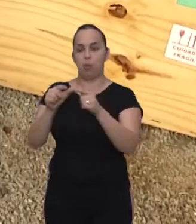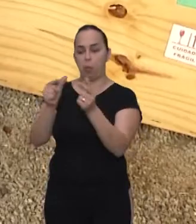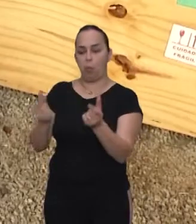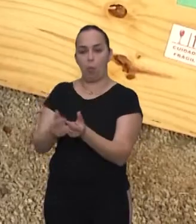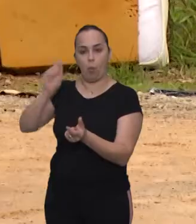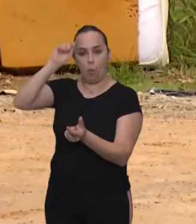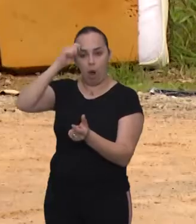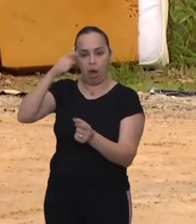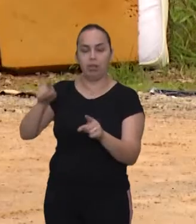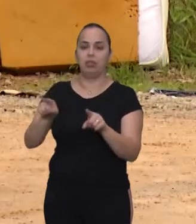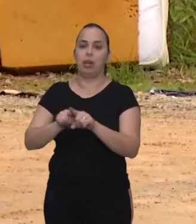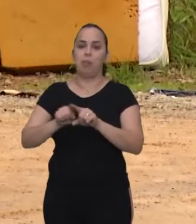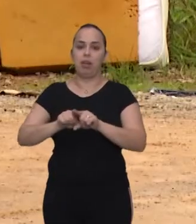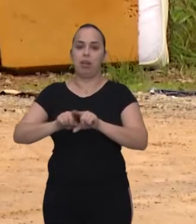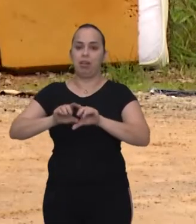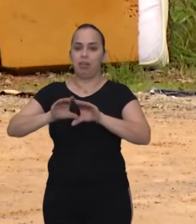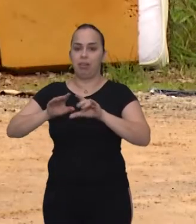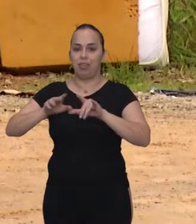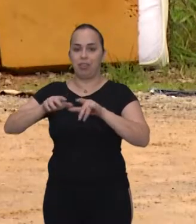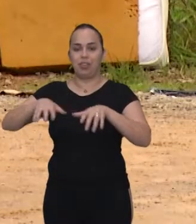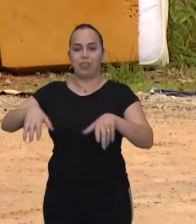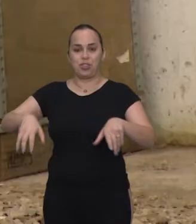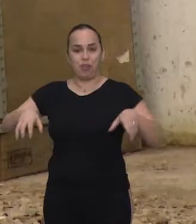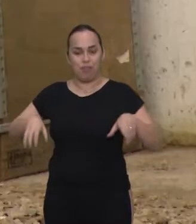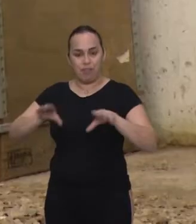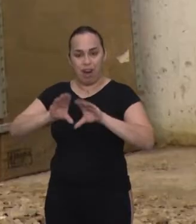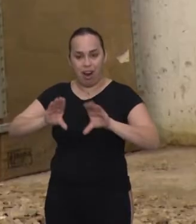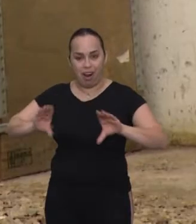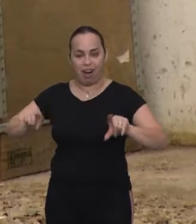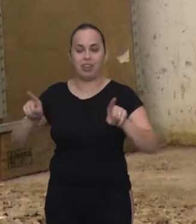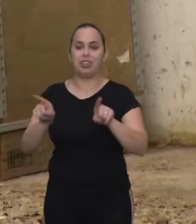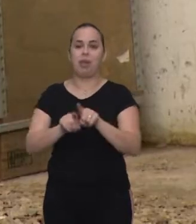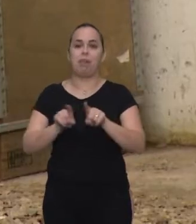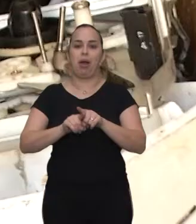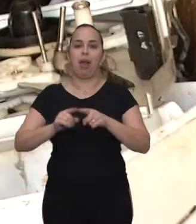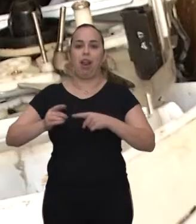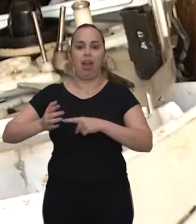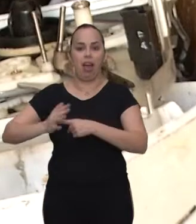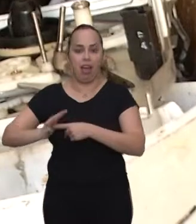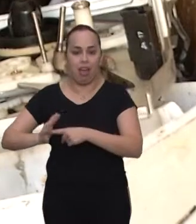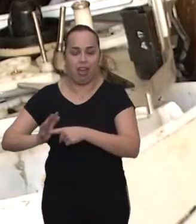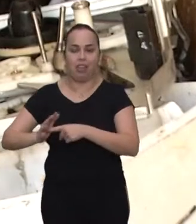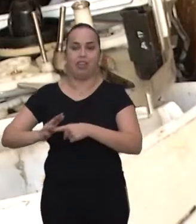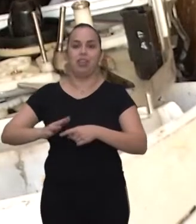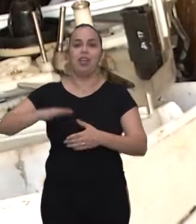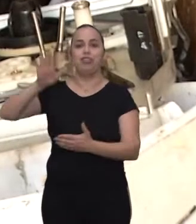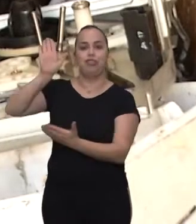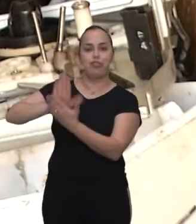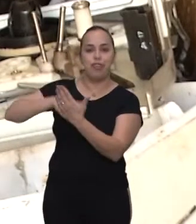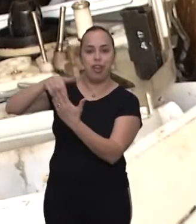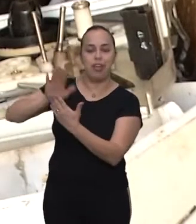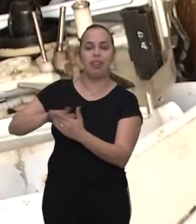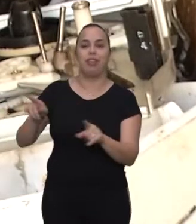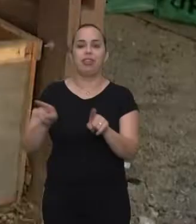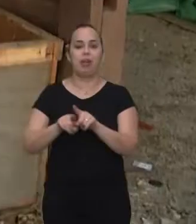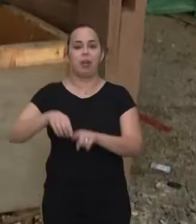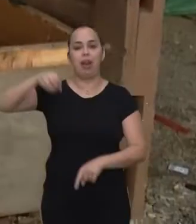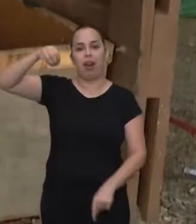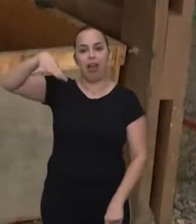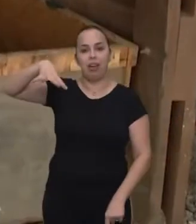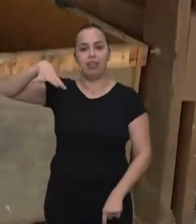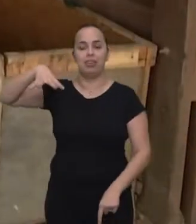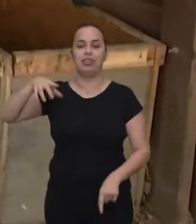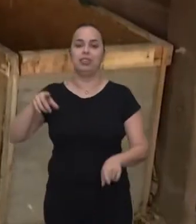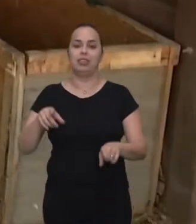cozinha e pneus os pés também recebem móveis eletrodomésticos eletrônicos resto de tinta